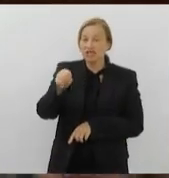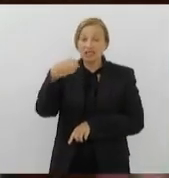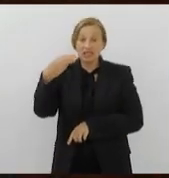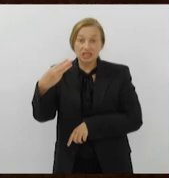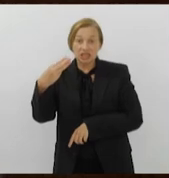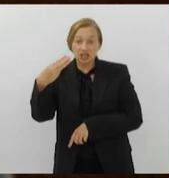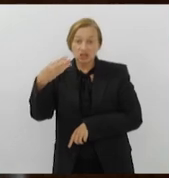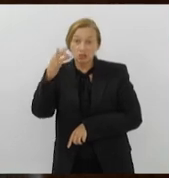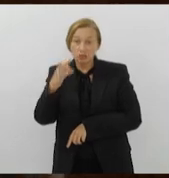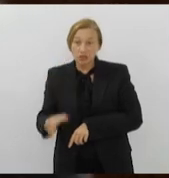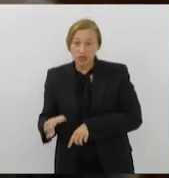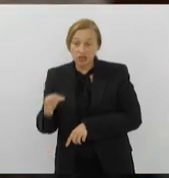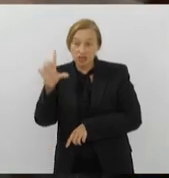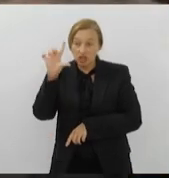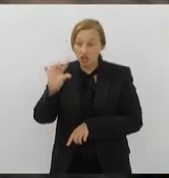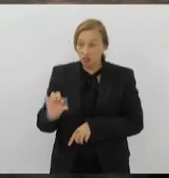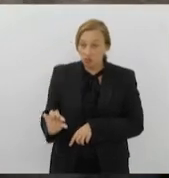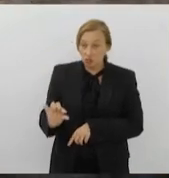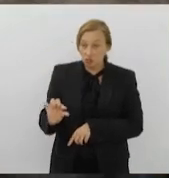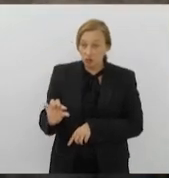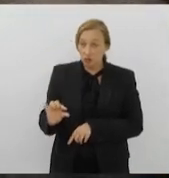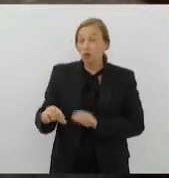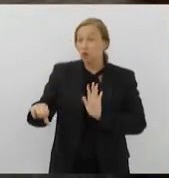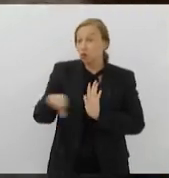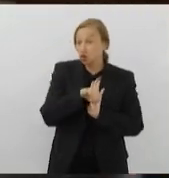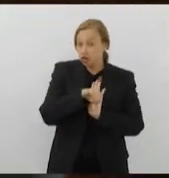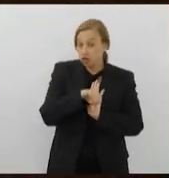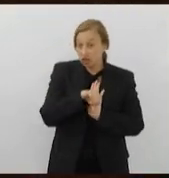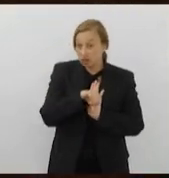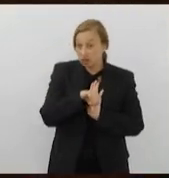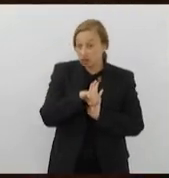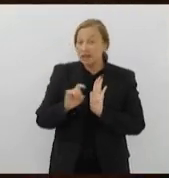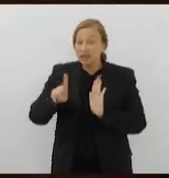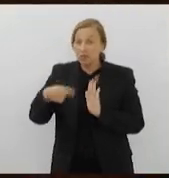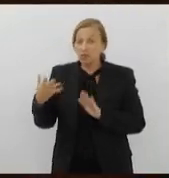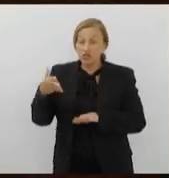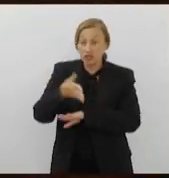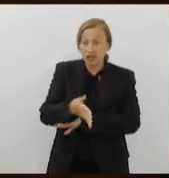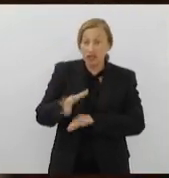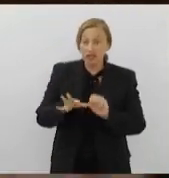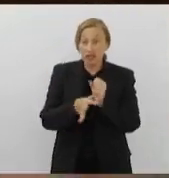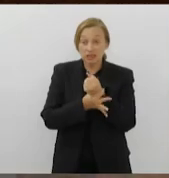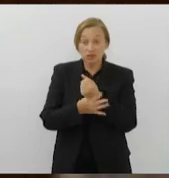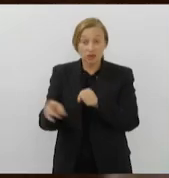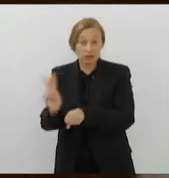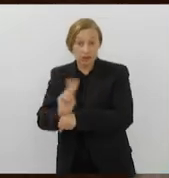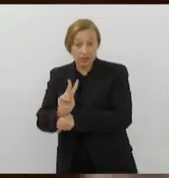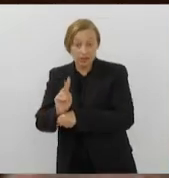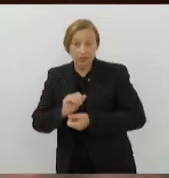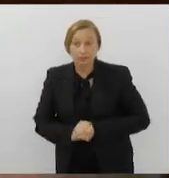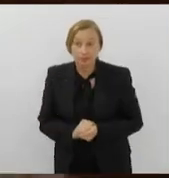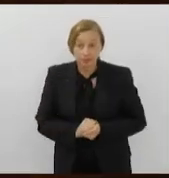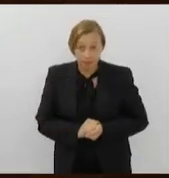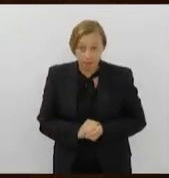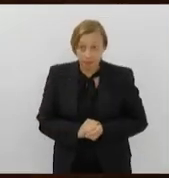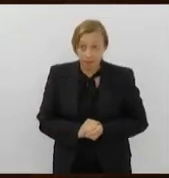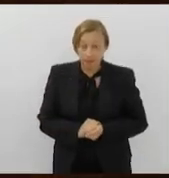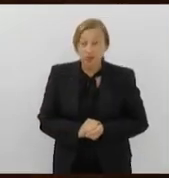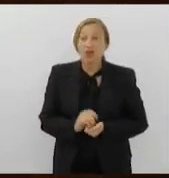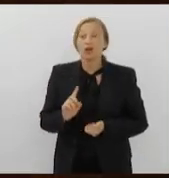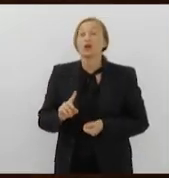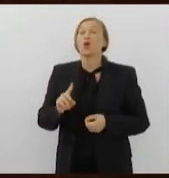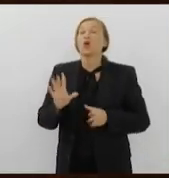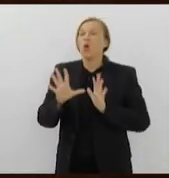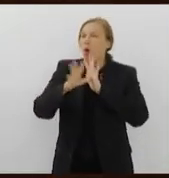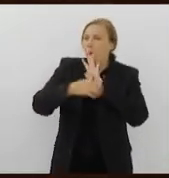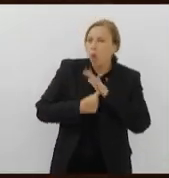83% dos crimes comuns depois da entrada do Segurança Presente. Furto, roubo,